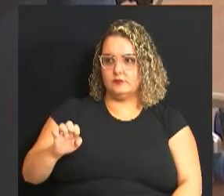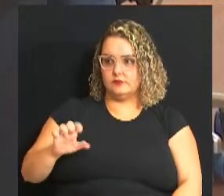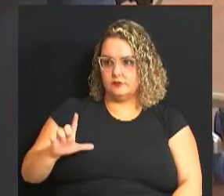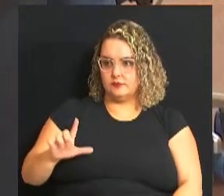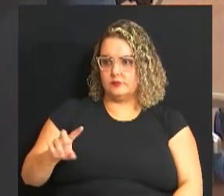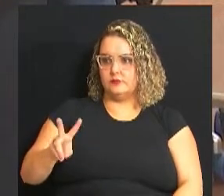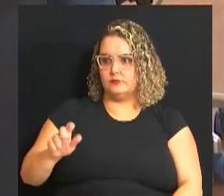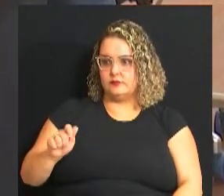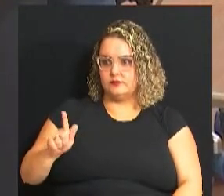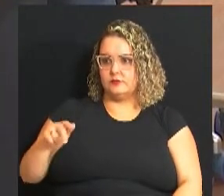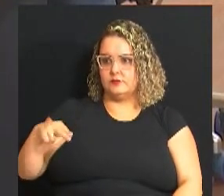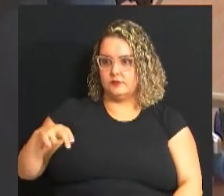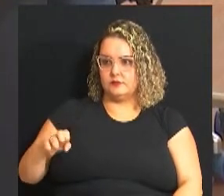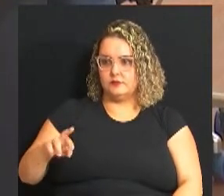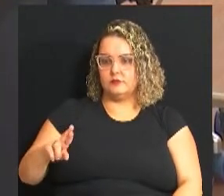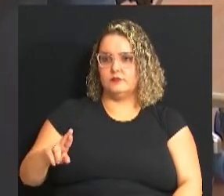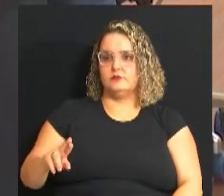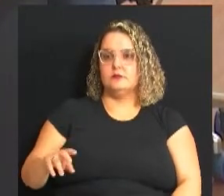doutora Lídia Romeu,